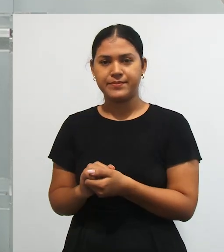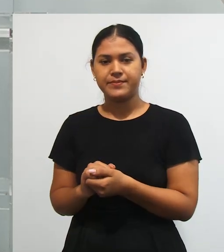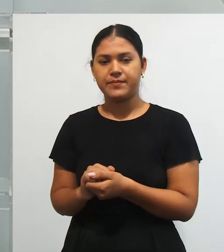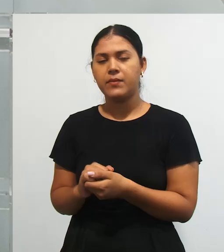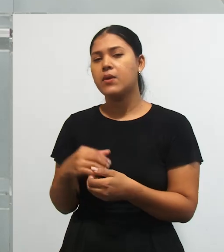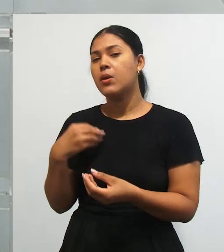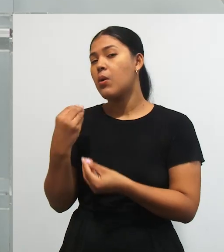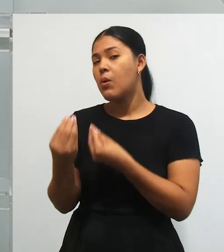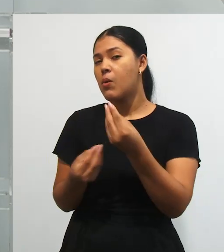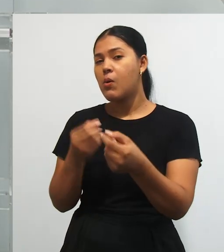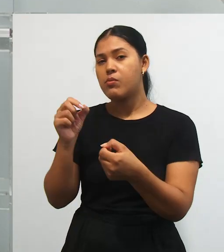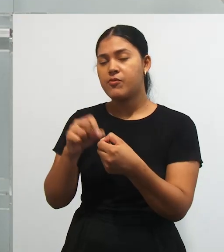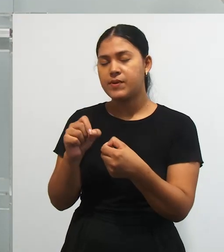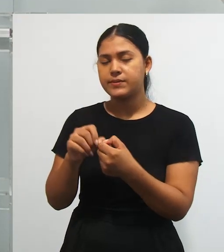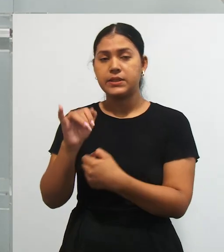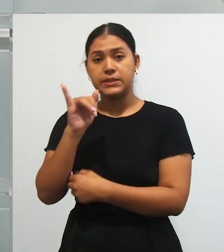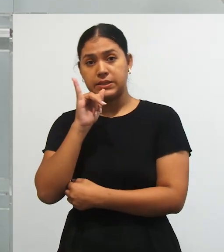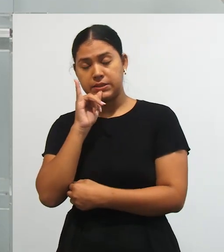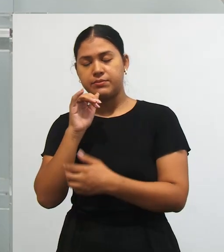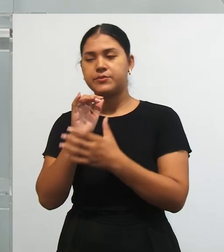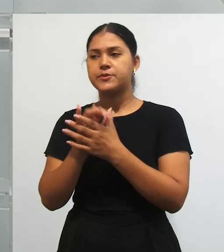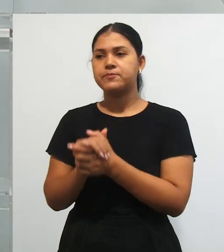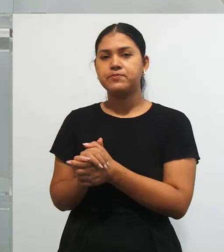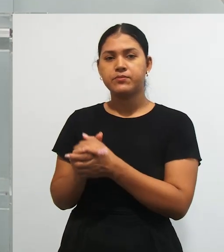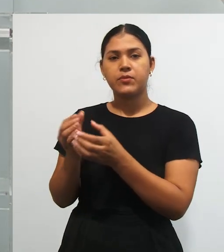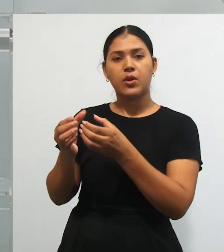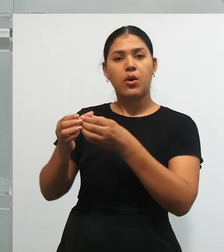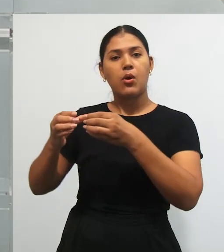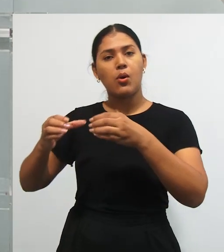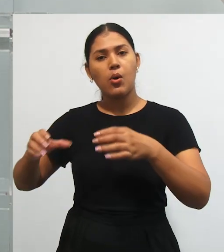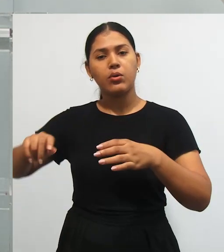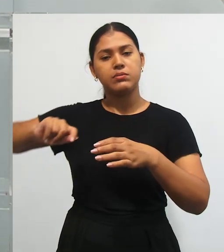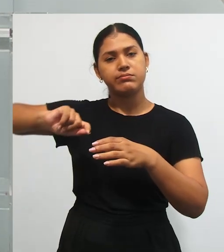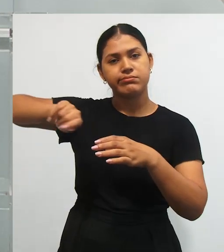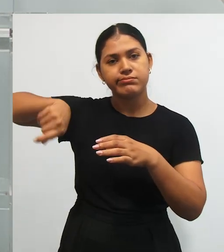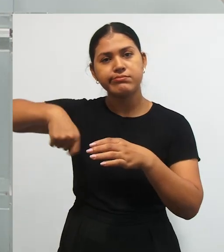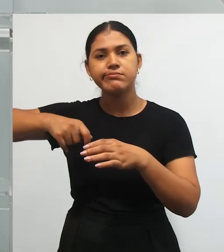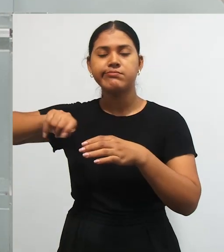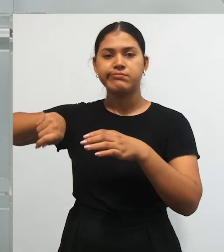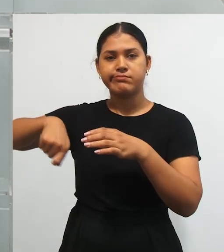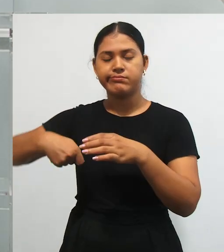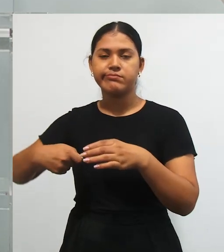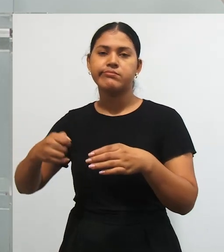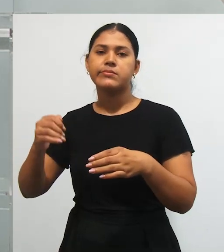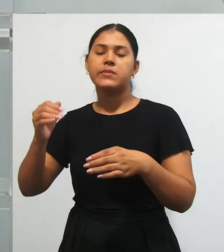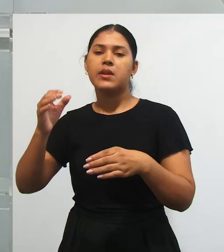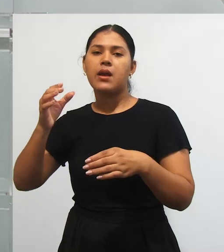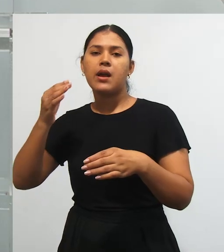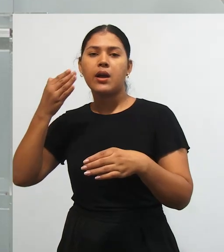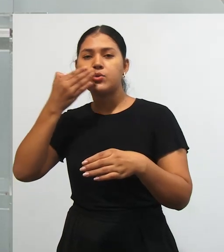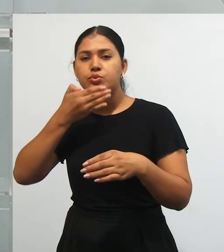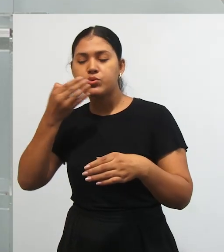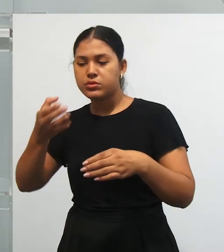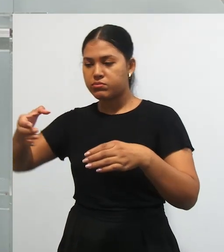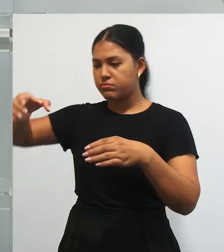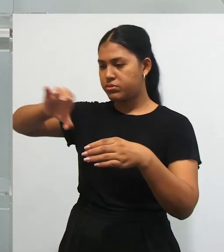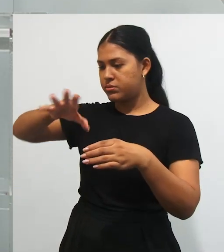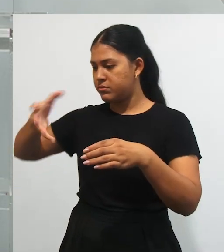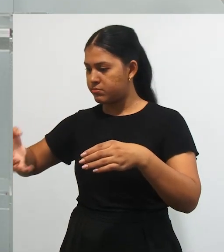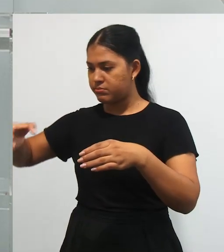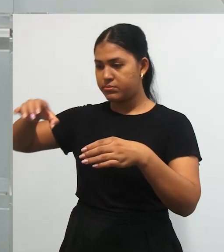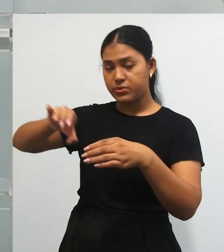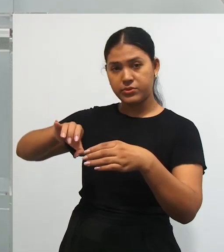de fazer. Quebre os ovos, bata as claras em neve, junte 2 xícaras de açúcar,